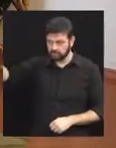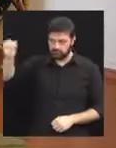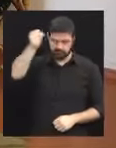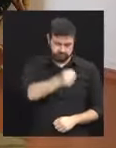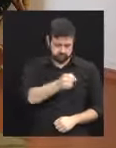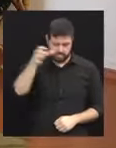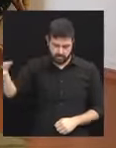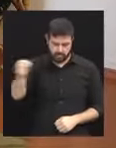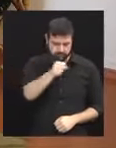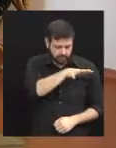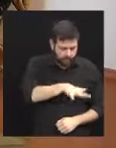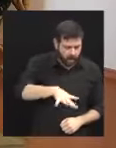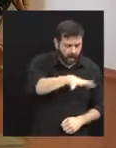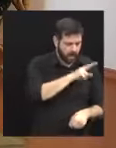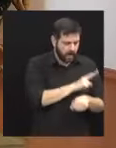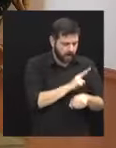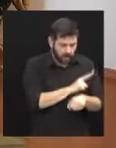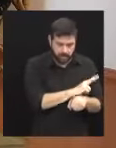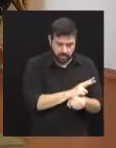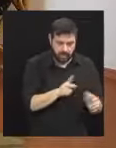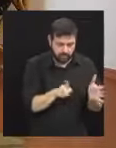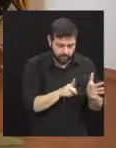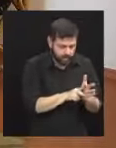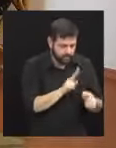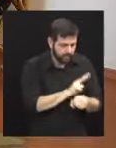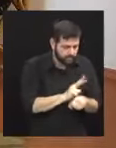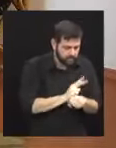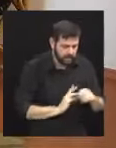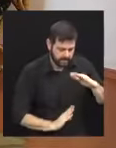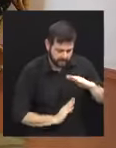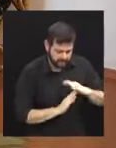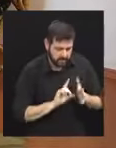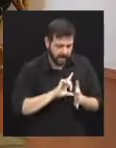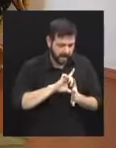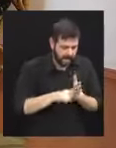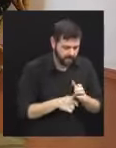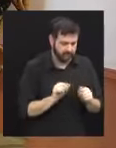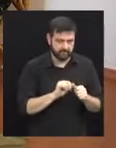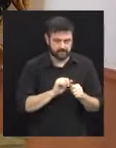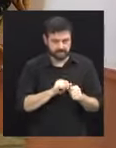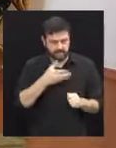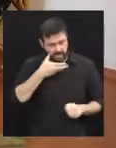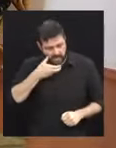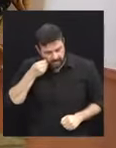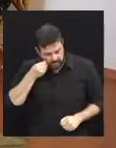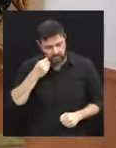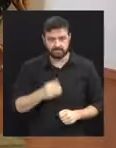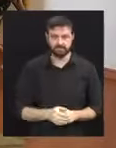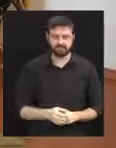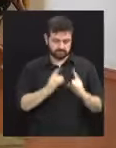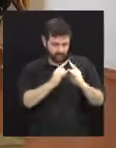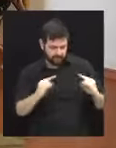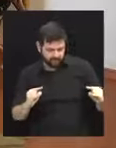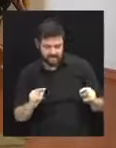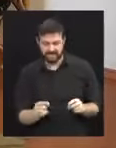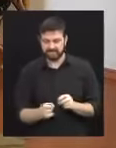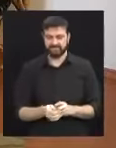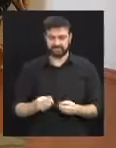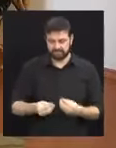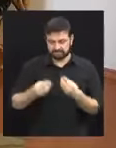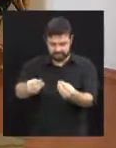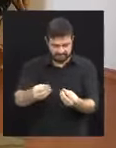CCZ, vamos trazê-los, eles vão ficar em quarentena, vamos fazer tudo o que precisa e depois vamos encaminhá-los para as nossas feiras. E aí